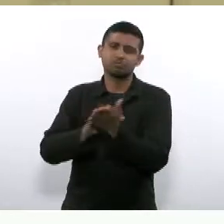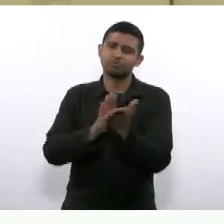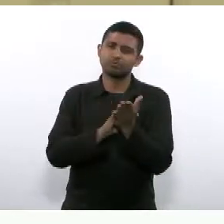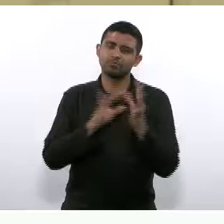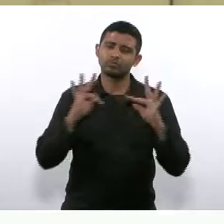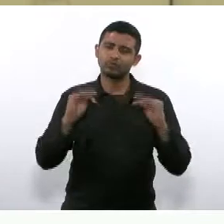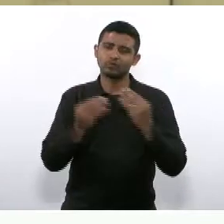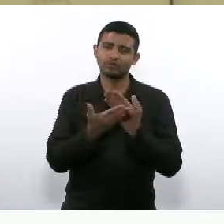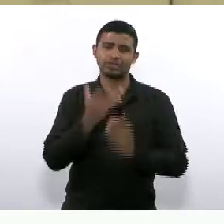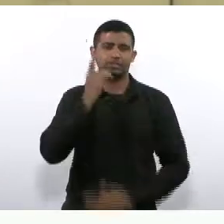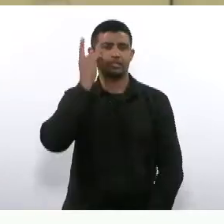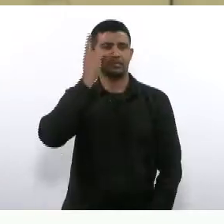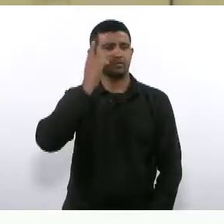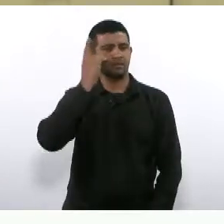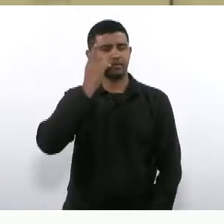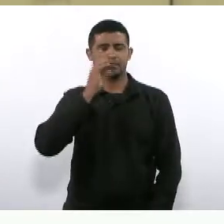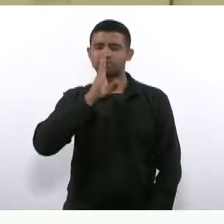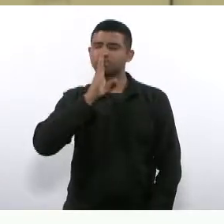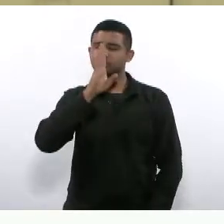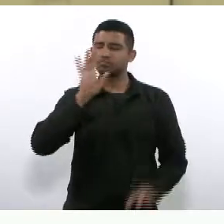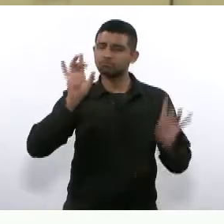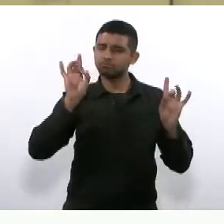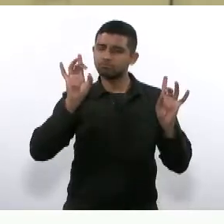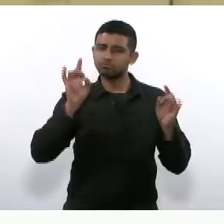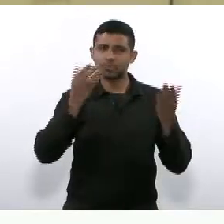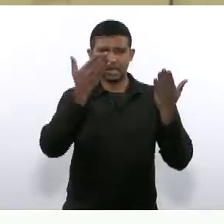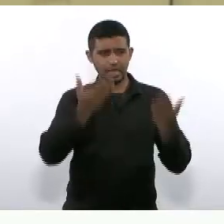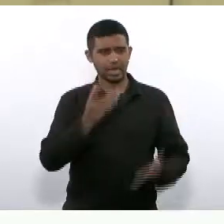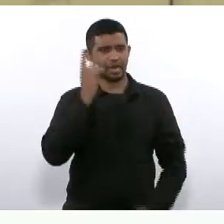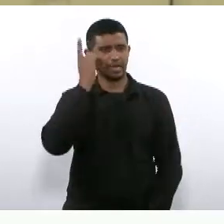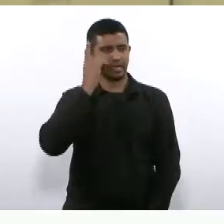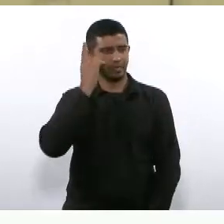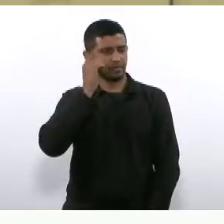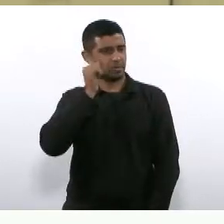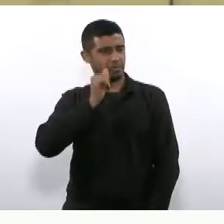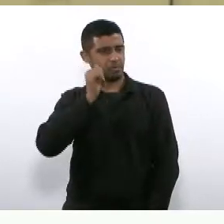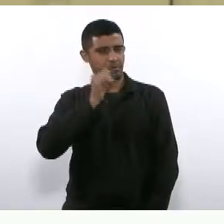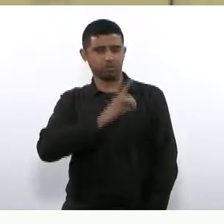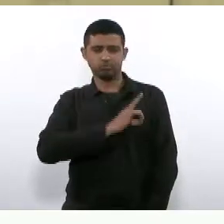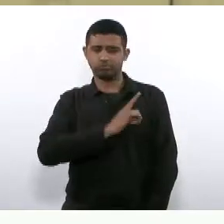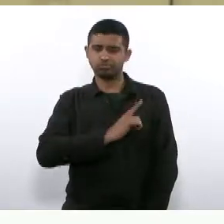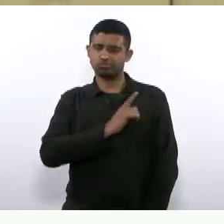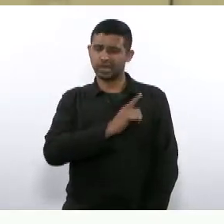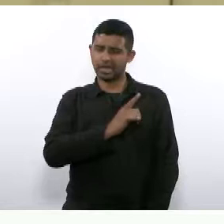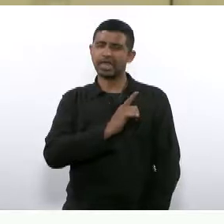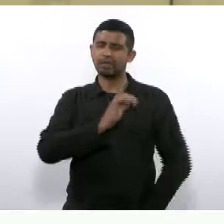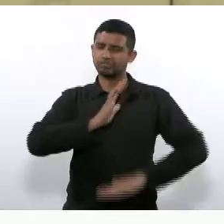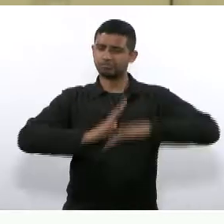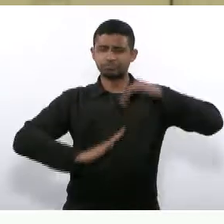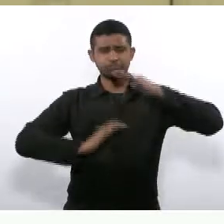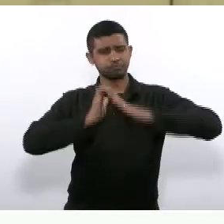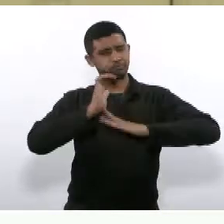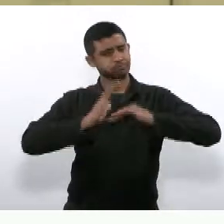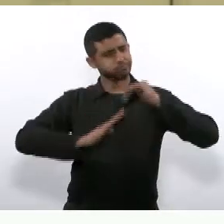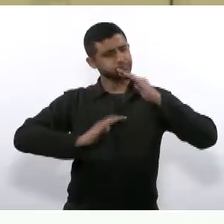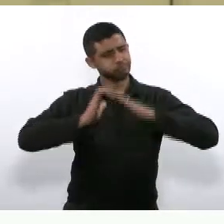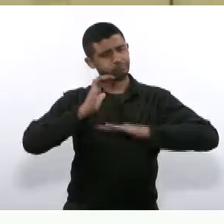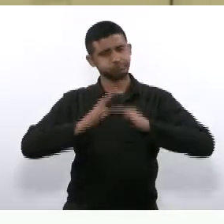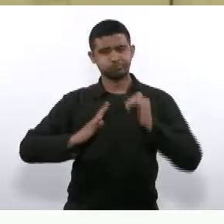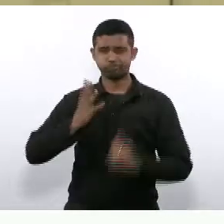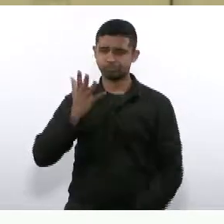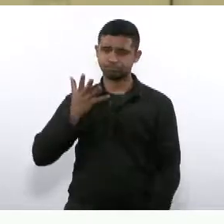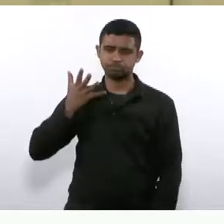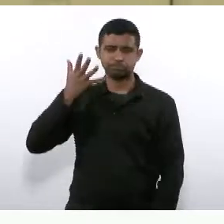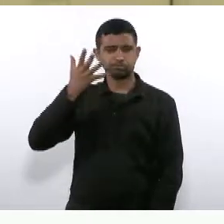as deputadas, em especial a deputada Marta Rocha, que soube tratar muito bem, levar muito